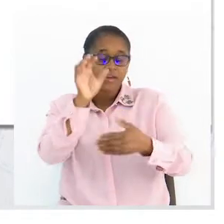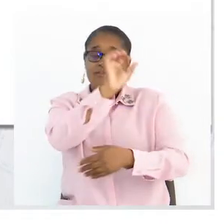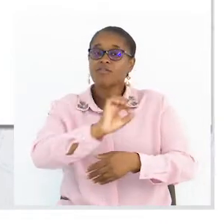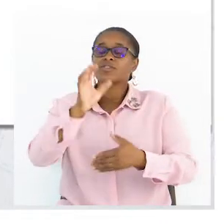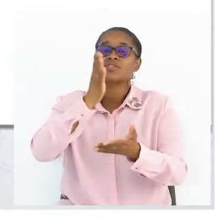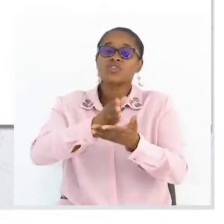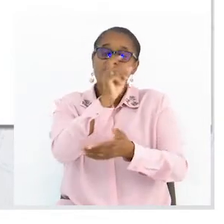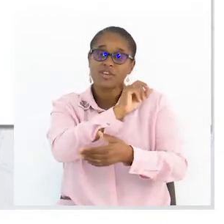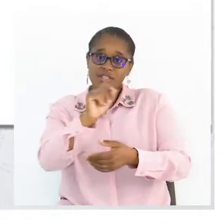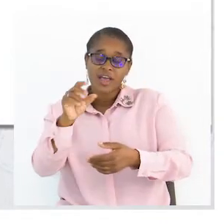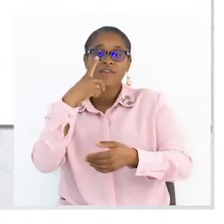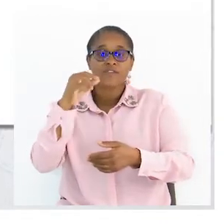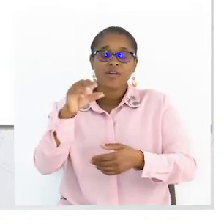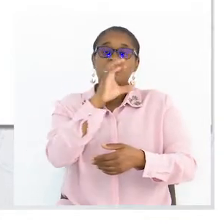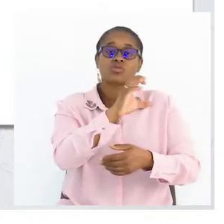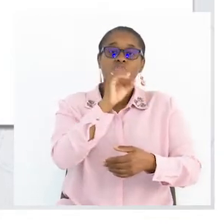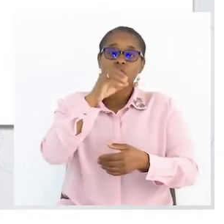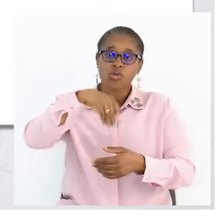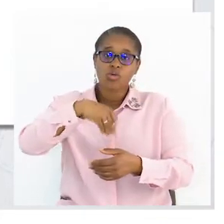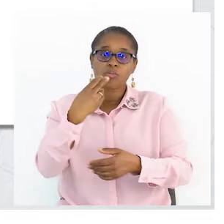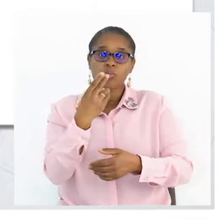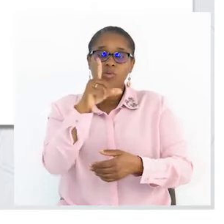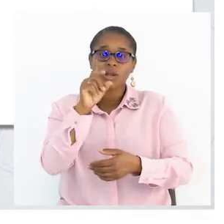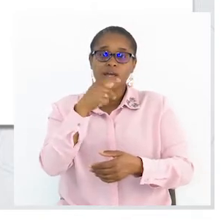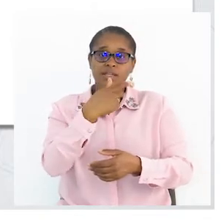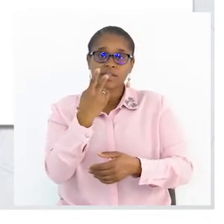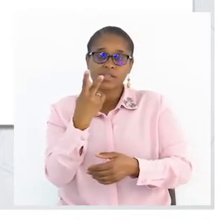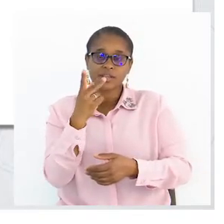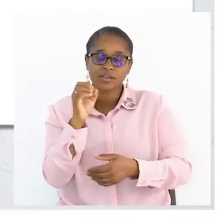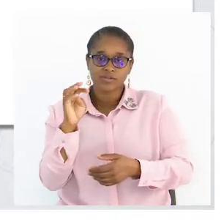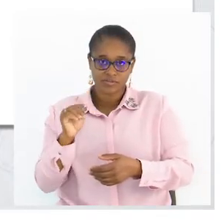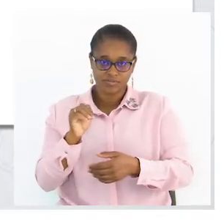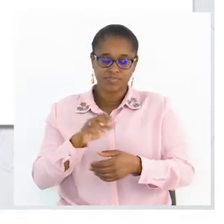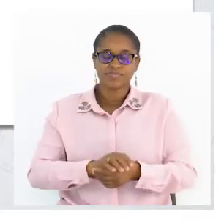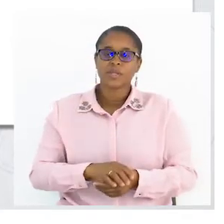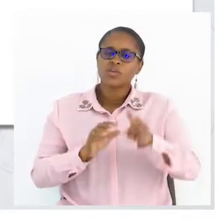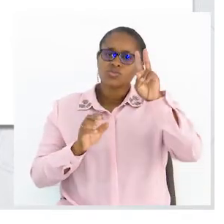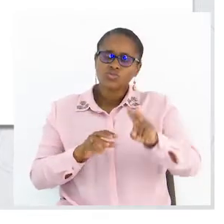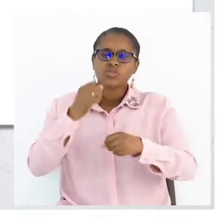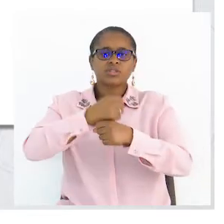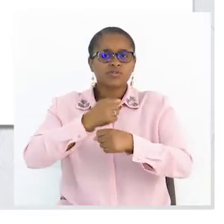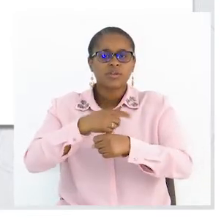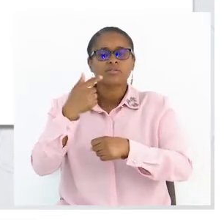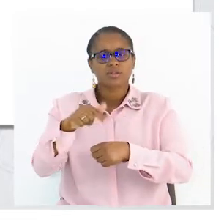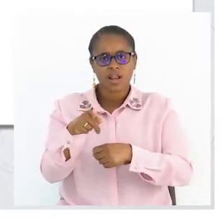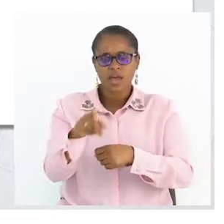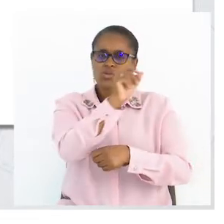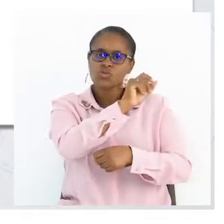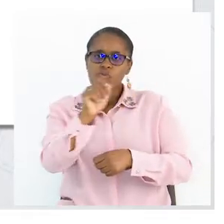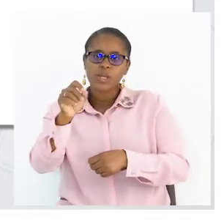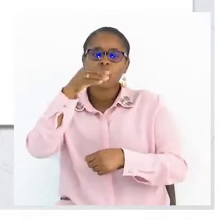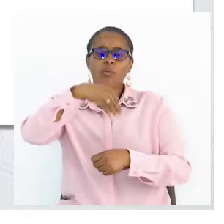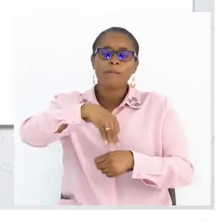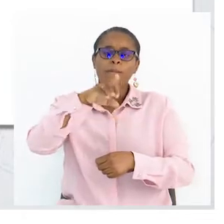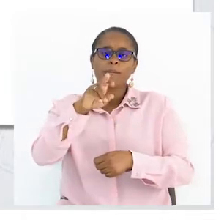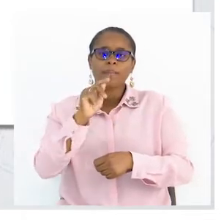os que são verbos copulativos. Depois, o segundo exercício consiste em sublinha o predicativo